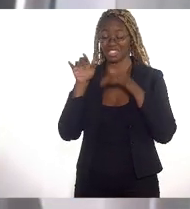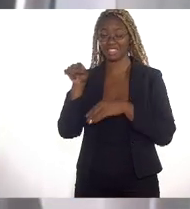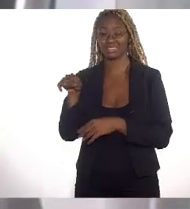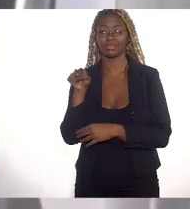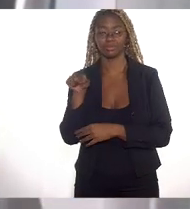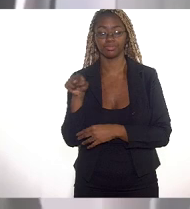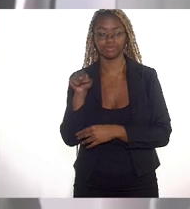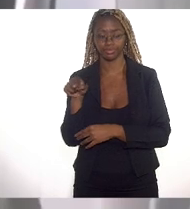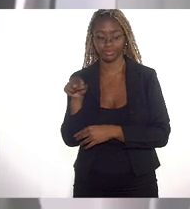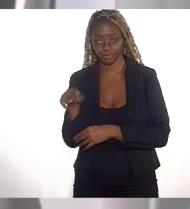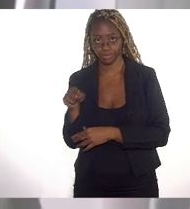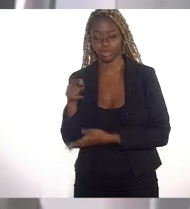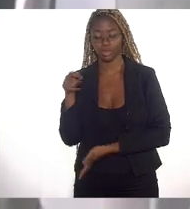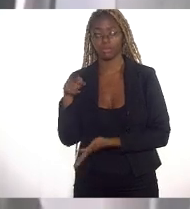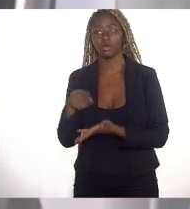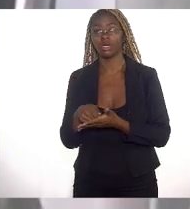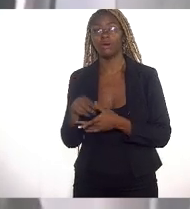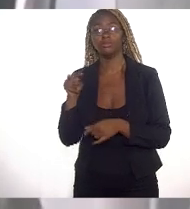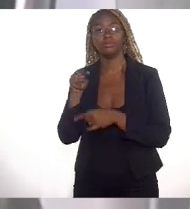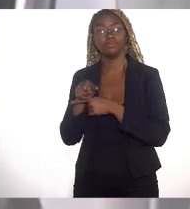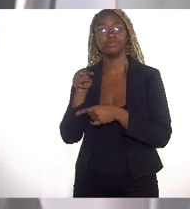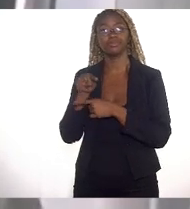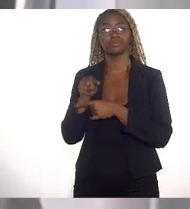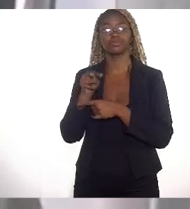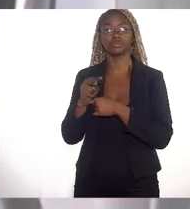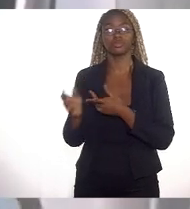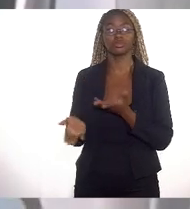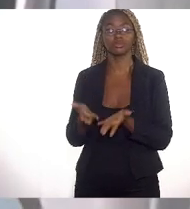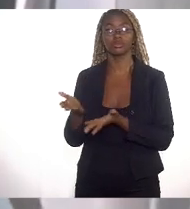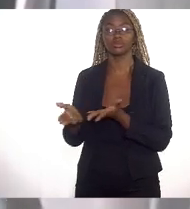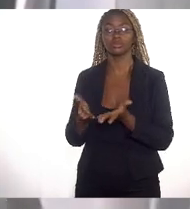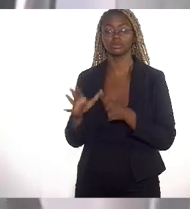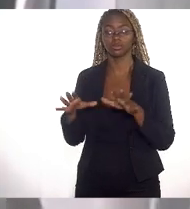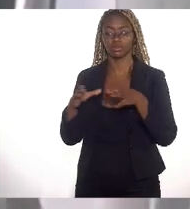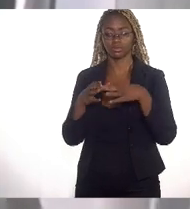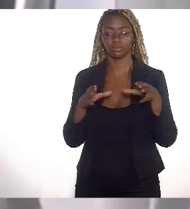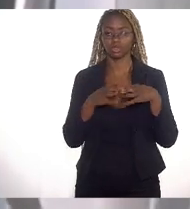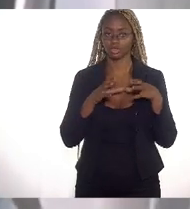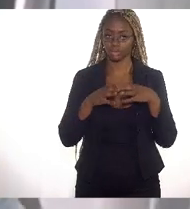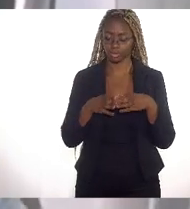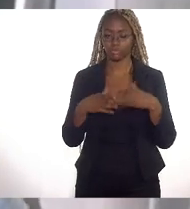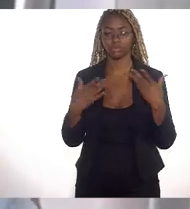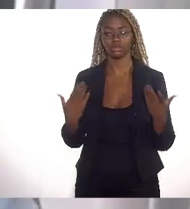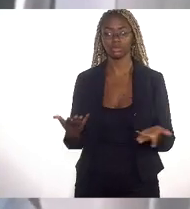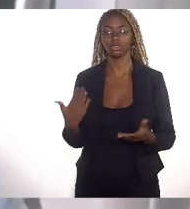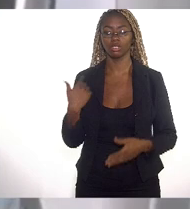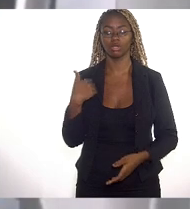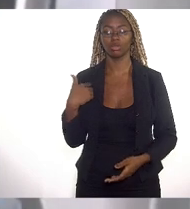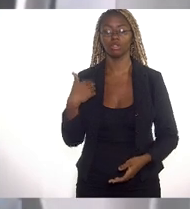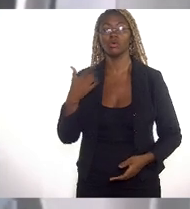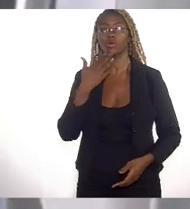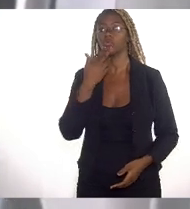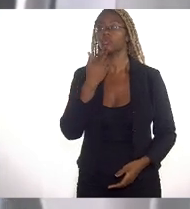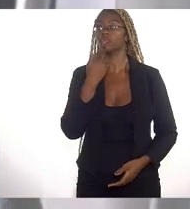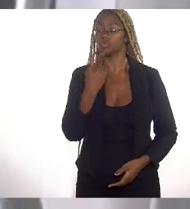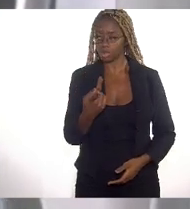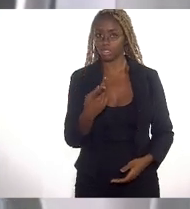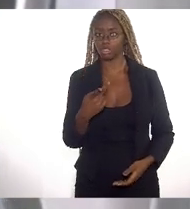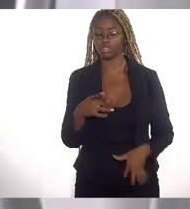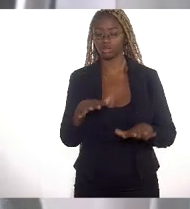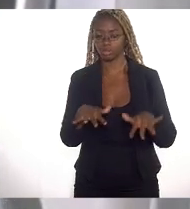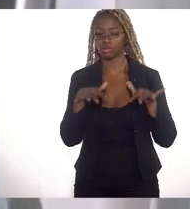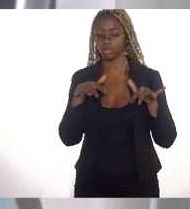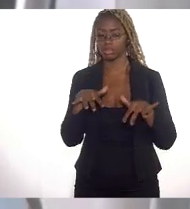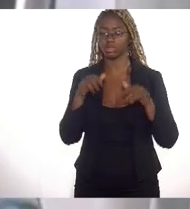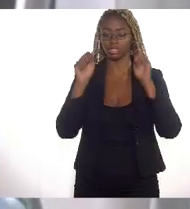especificamente a missão de zelar, proteger, cuidar dessas comunidades. Por isso, me levanto aqui a minha voz da tribuna do